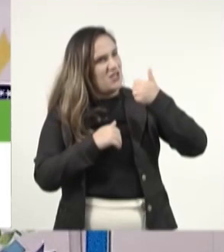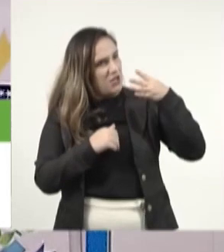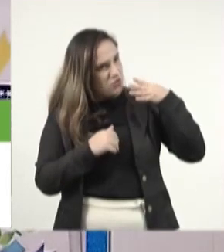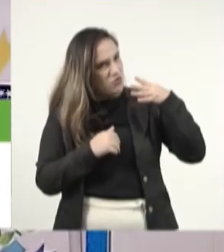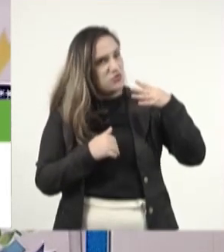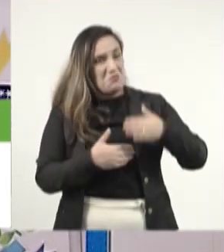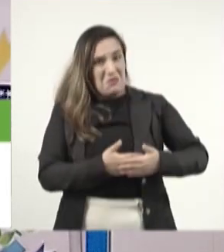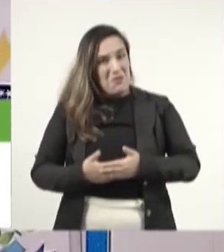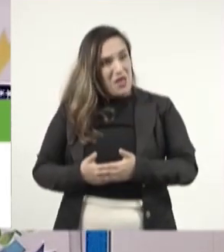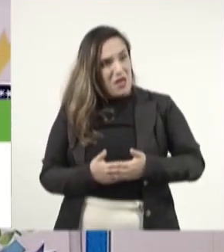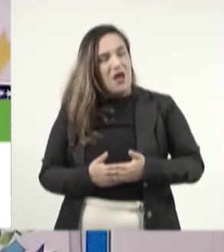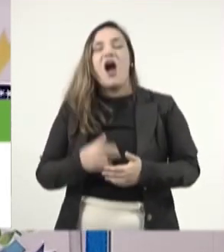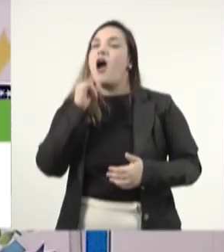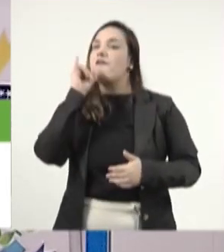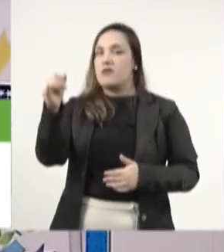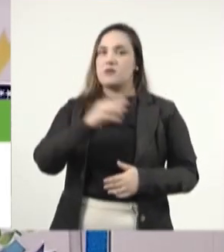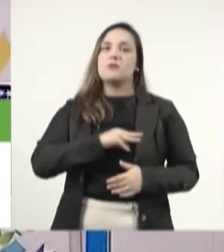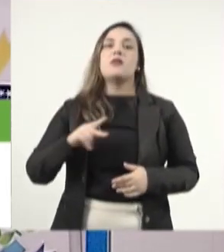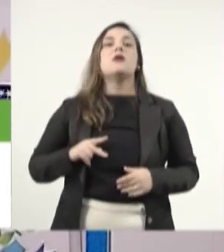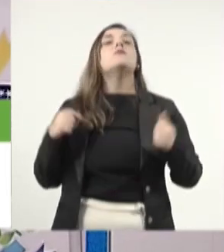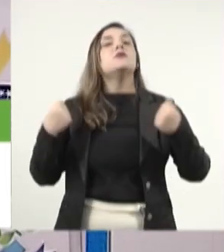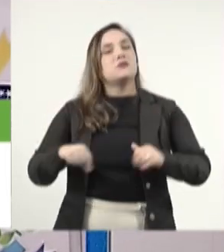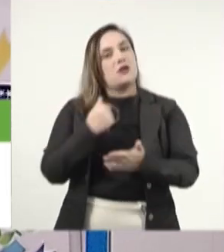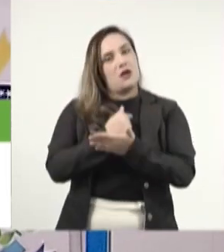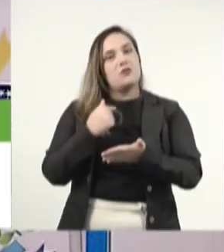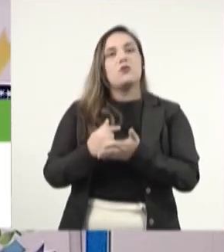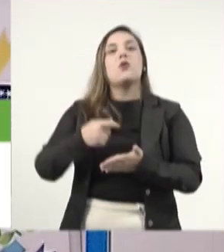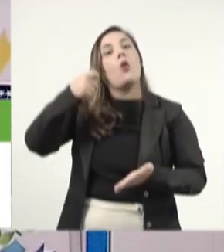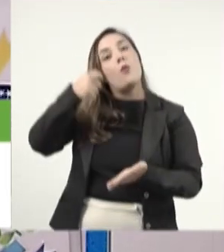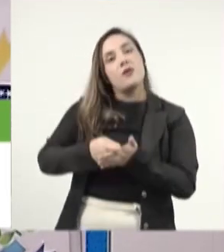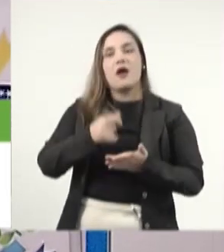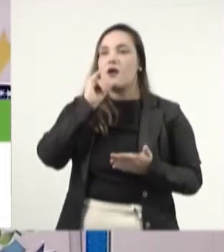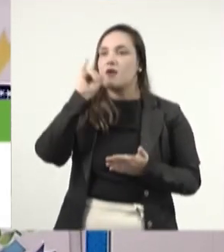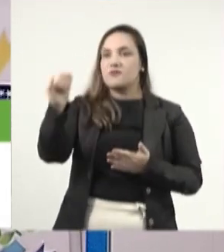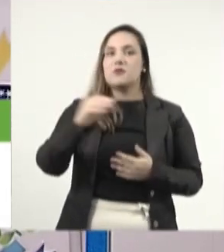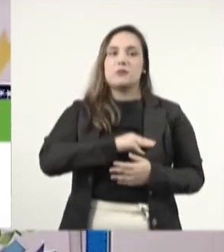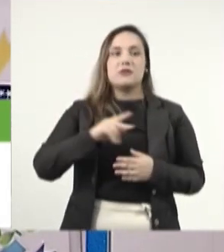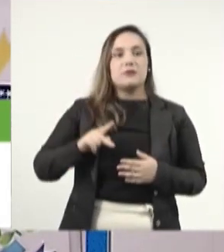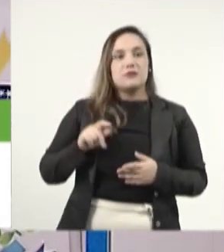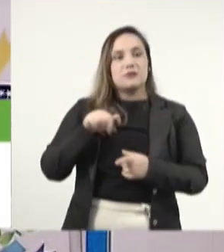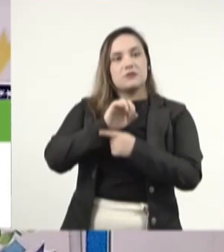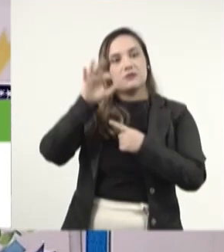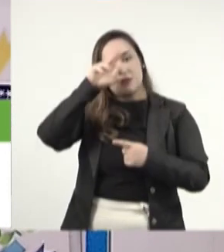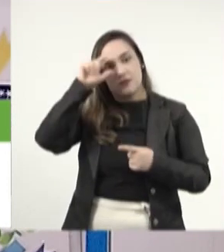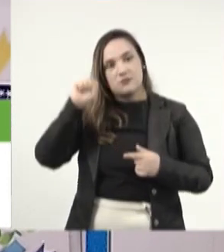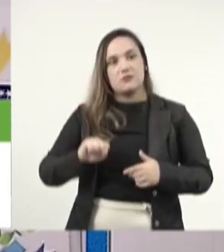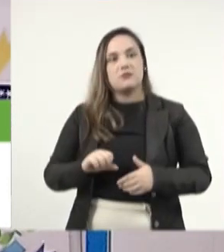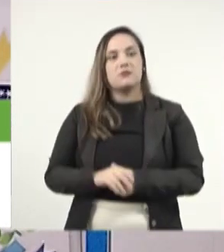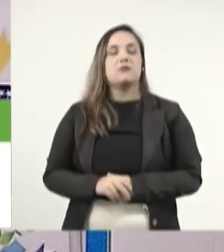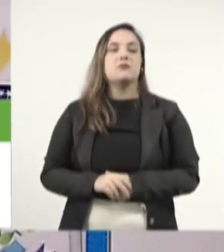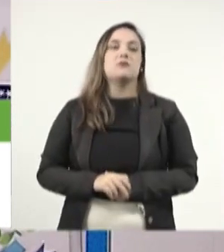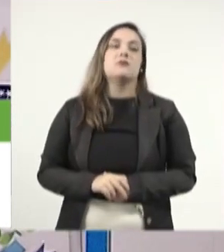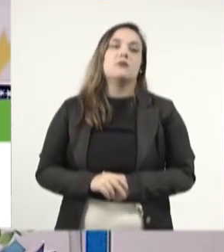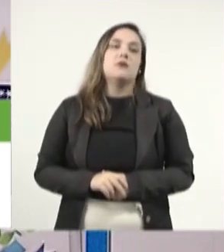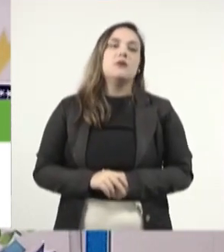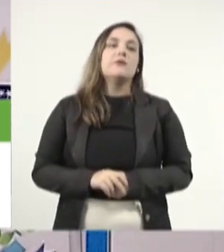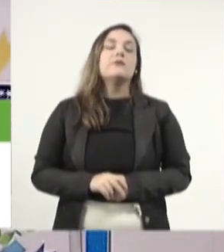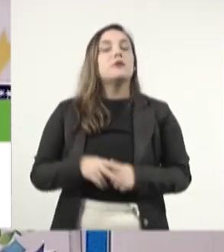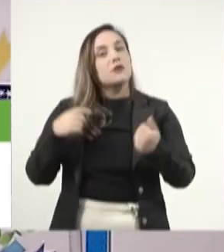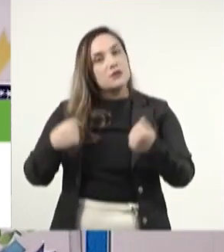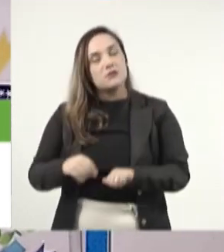o Ministério Público, para que os cartórios façam esse comunicado ao Ministério Público Estadual, deverá ser encaminhado